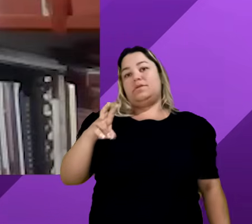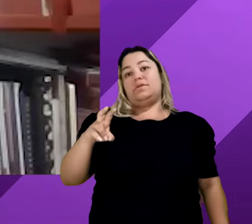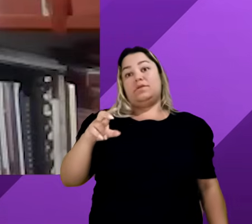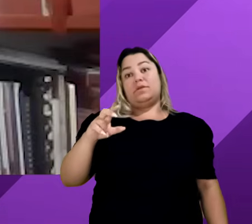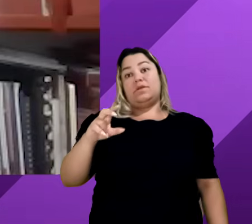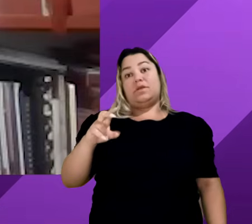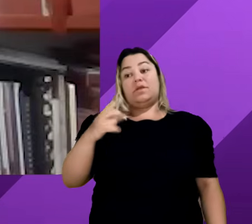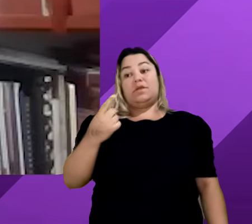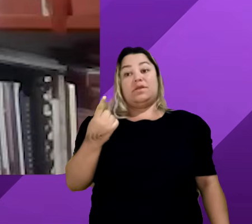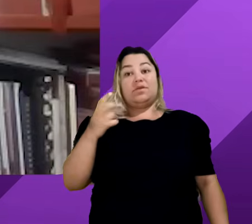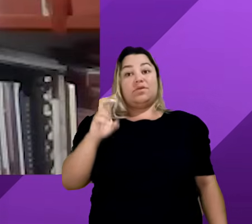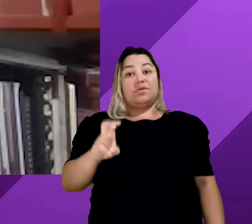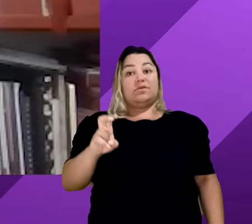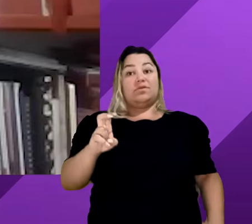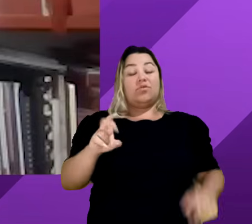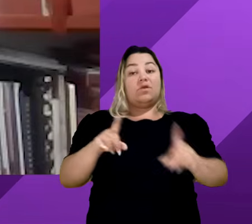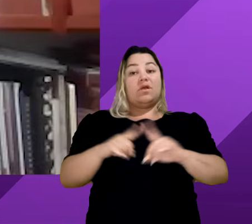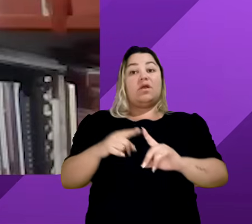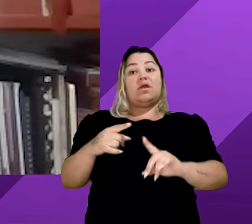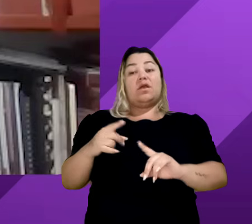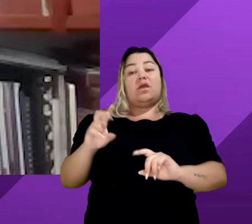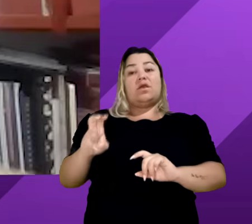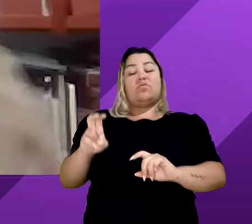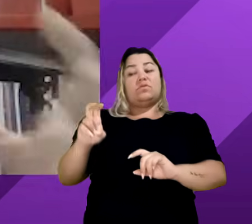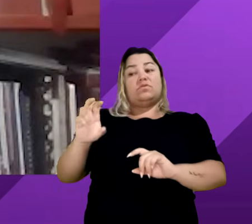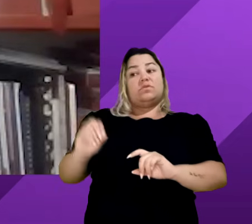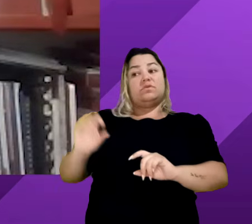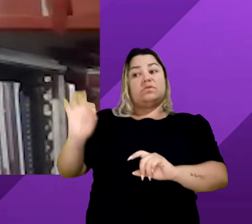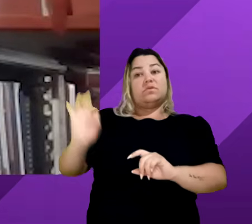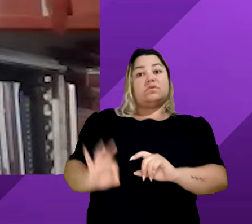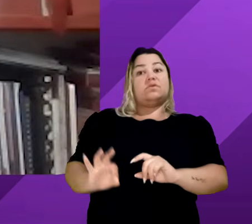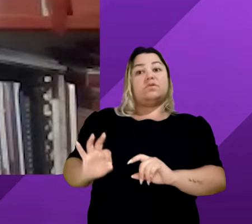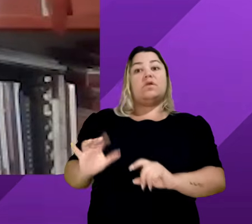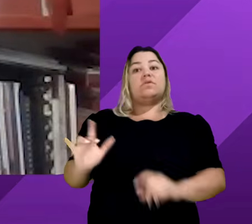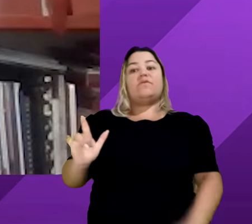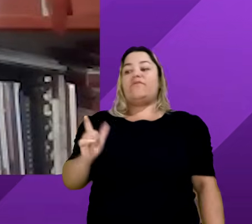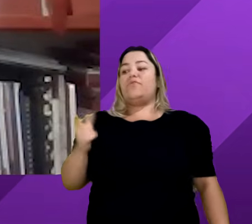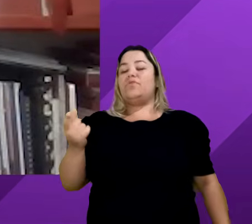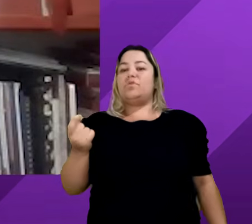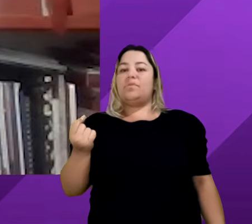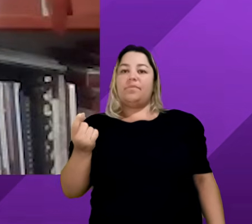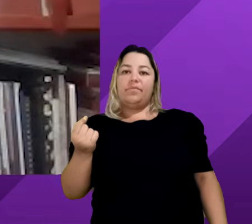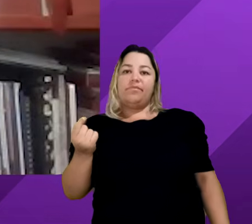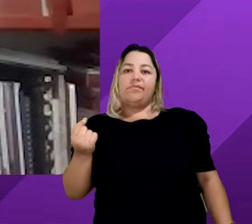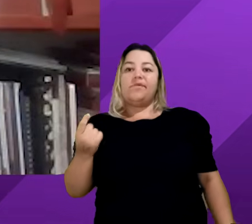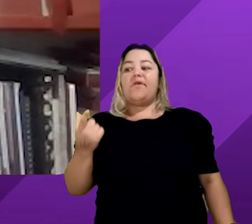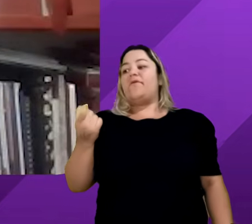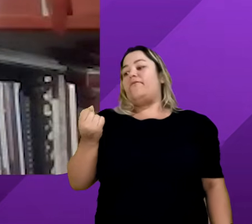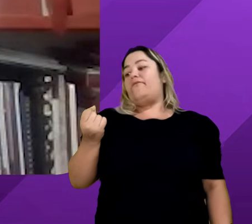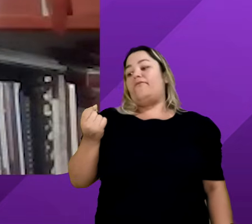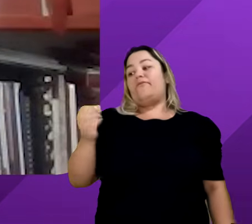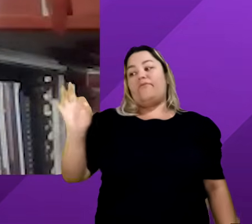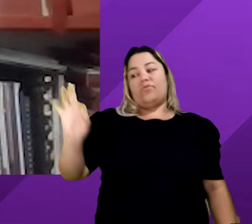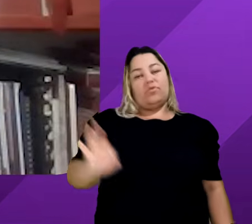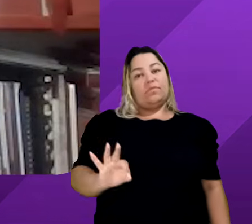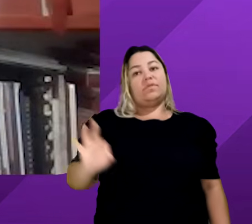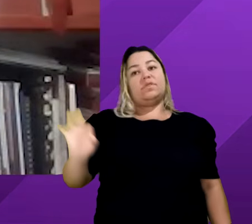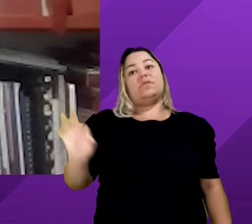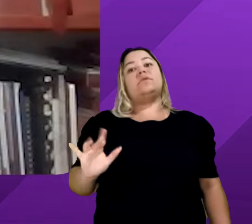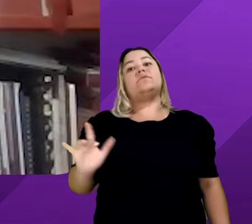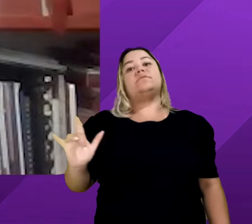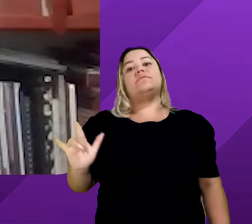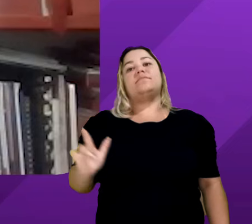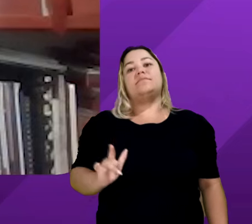cada 5 anos. Aí, quando você tem 20 anos, aí você já acumula ali 20%. Você tem uma sexta parte, quando